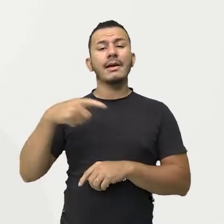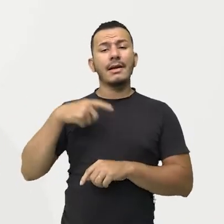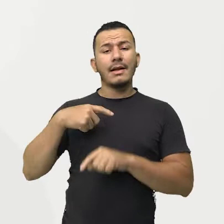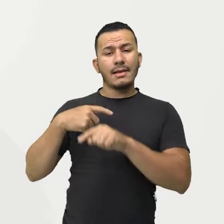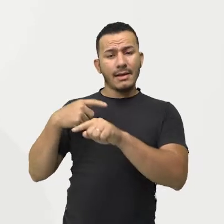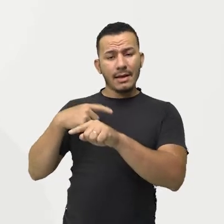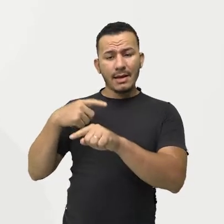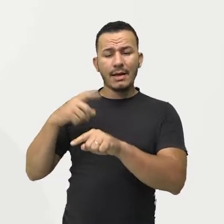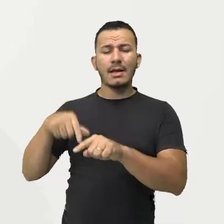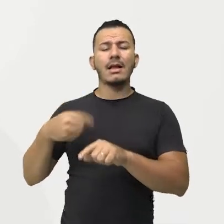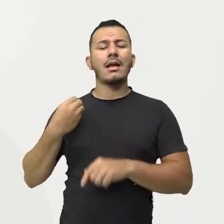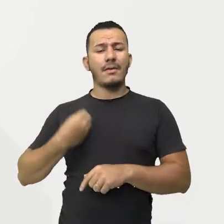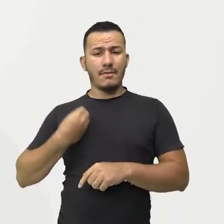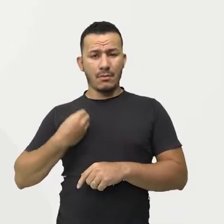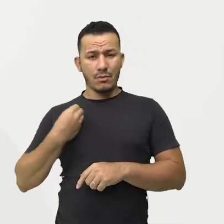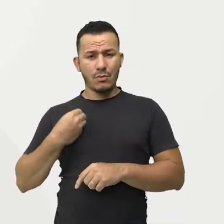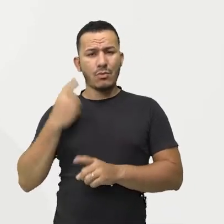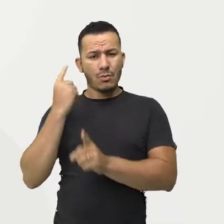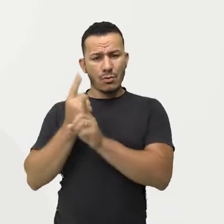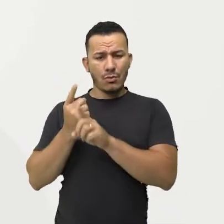que aparecem